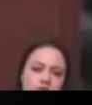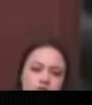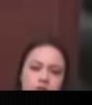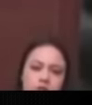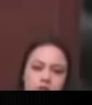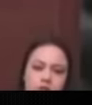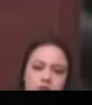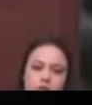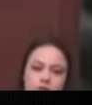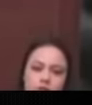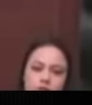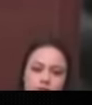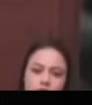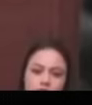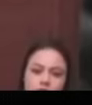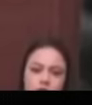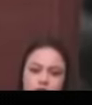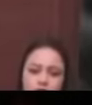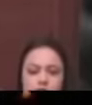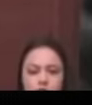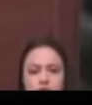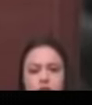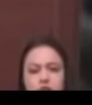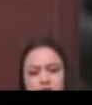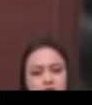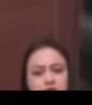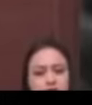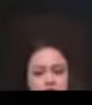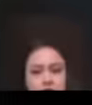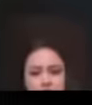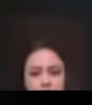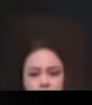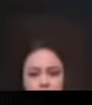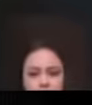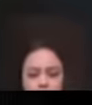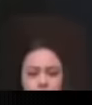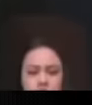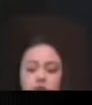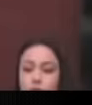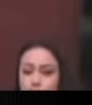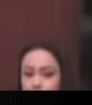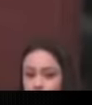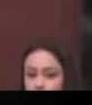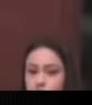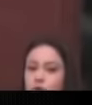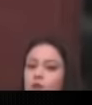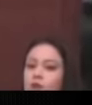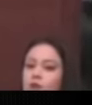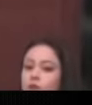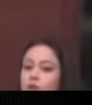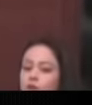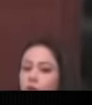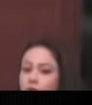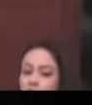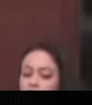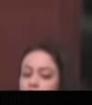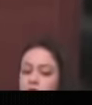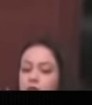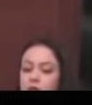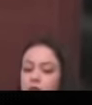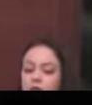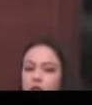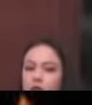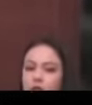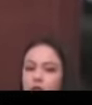é um precedente do plenário. Não tem a maioria vinculante. Mas é um precedente do plenário. O que eu estou dizendo aqui, há um precedente do plenário... Não vinculante e